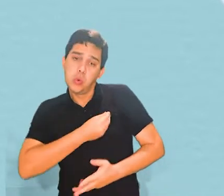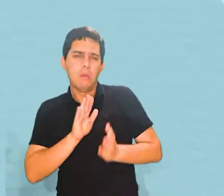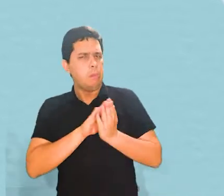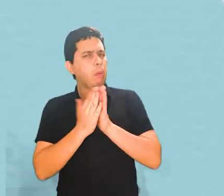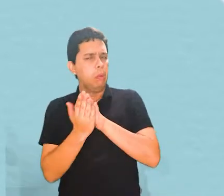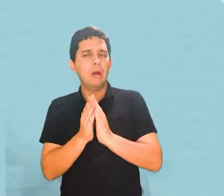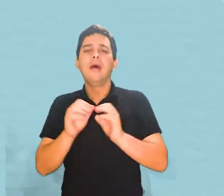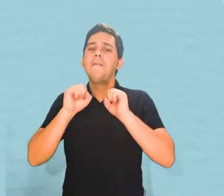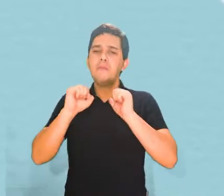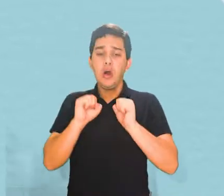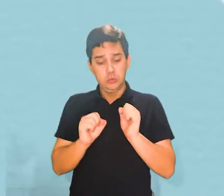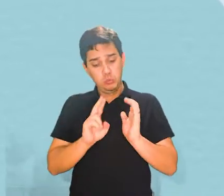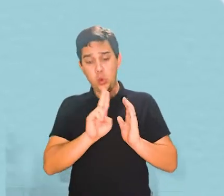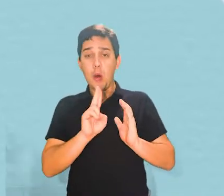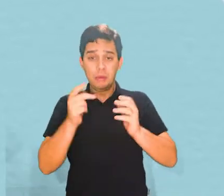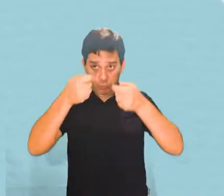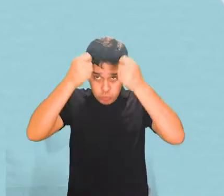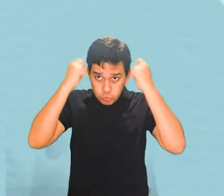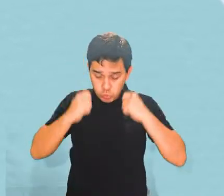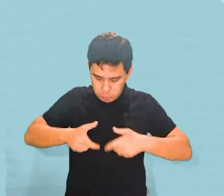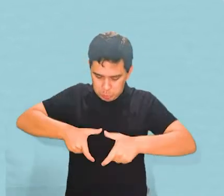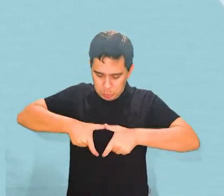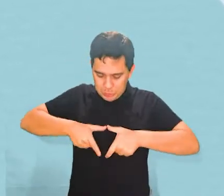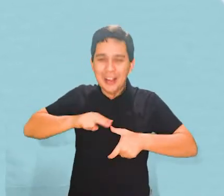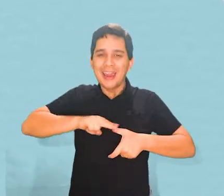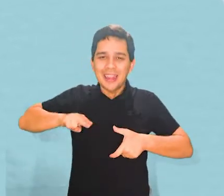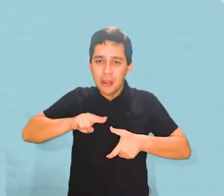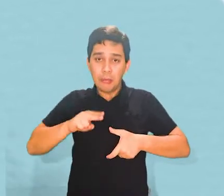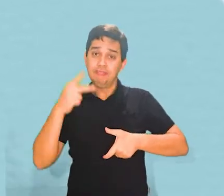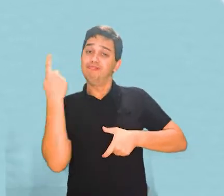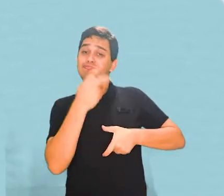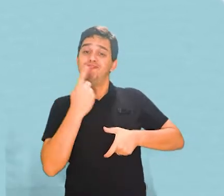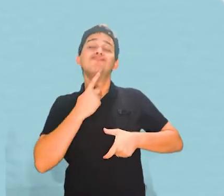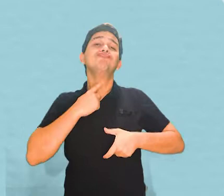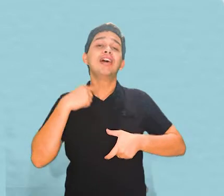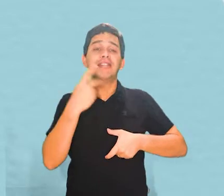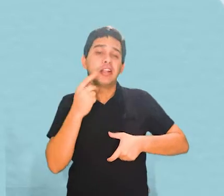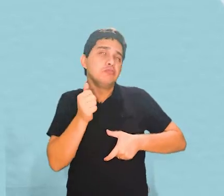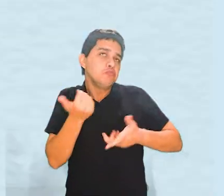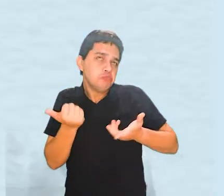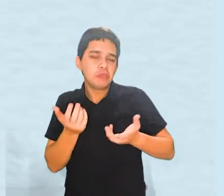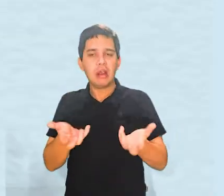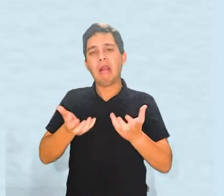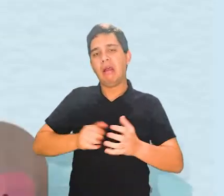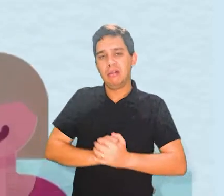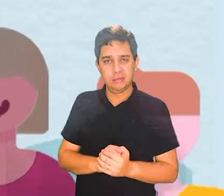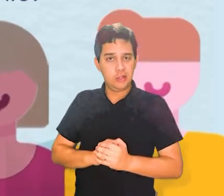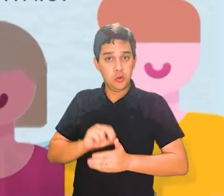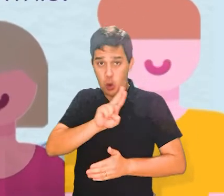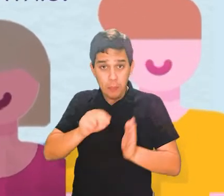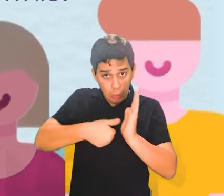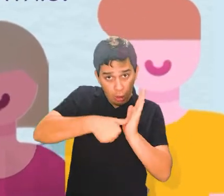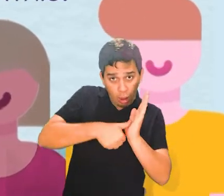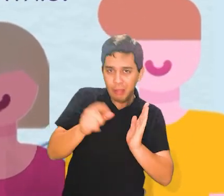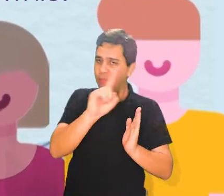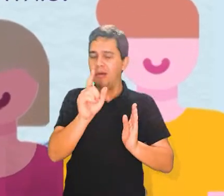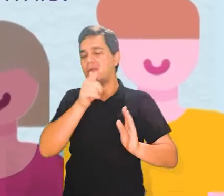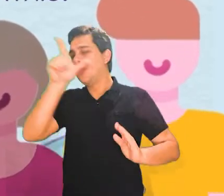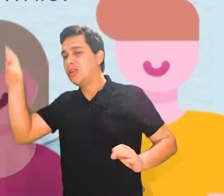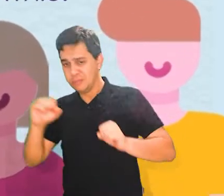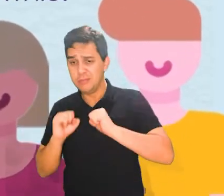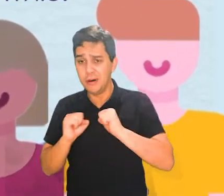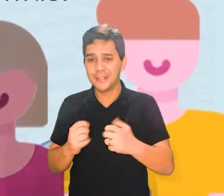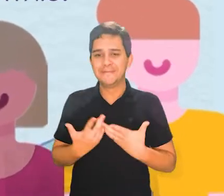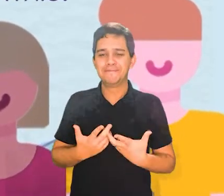nome civil na instituição. Já no âmbito coletivo, as postagens destacam as atividades do Grupo de Trabalho